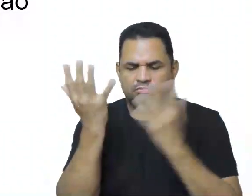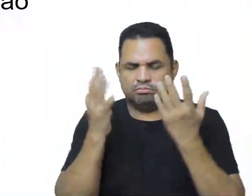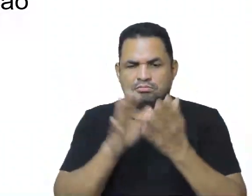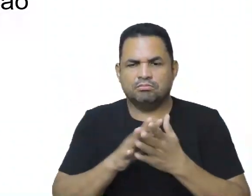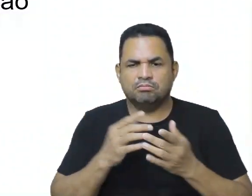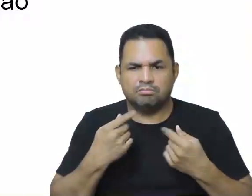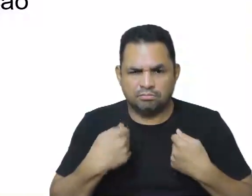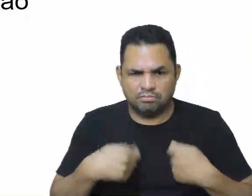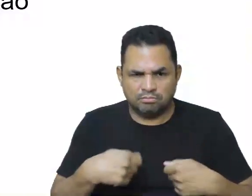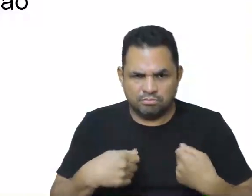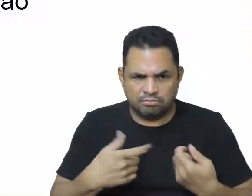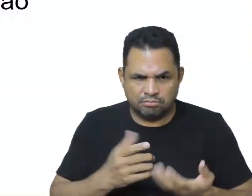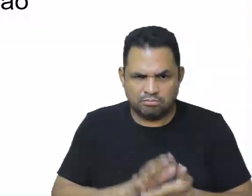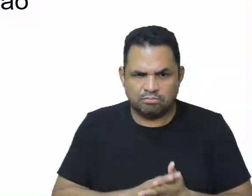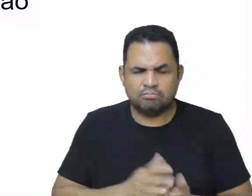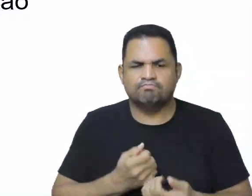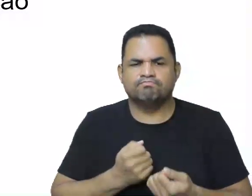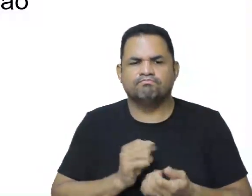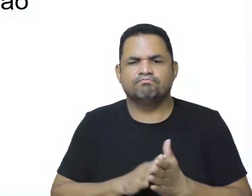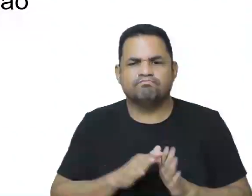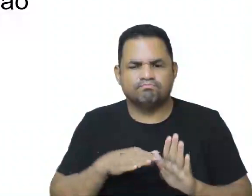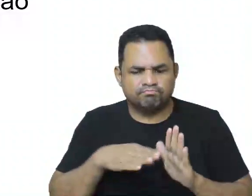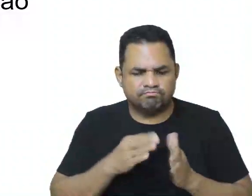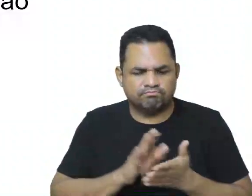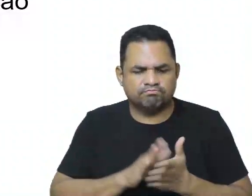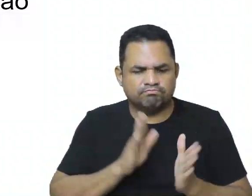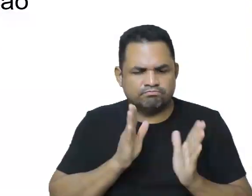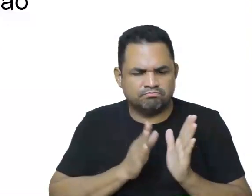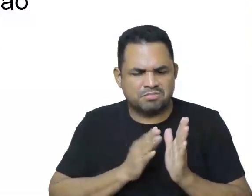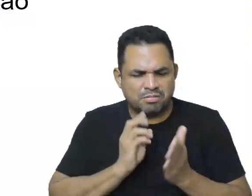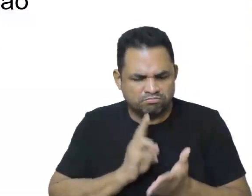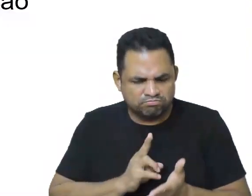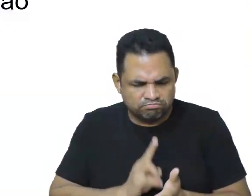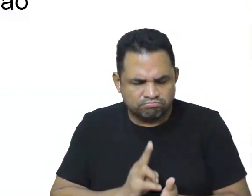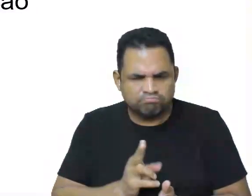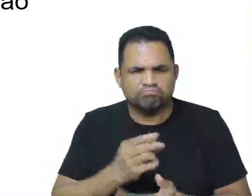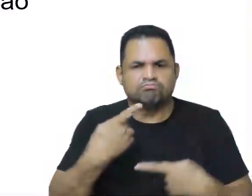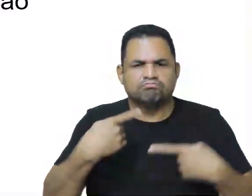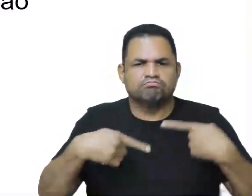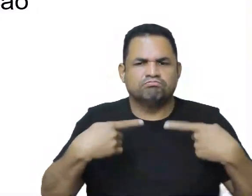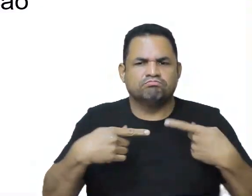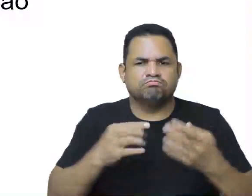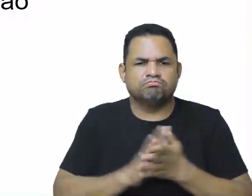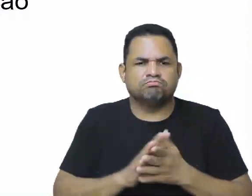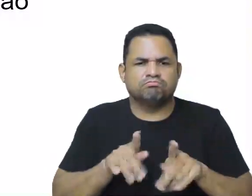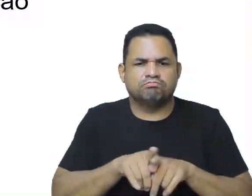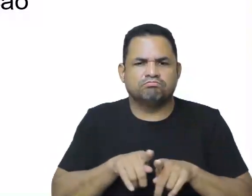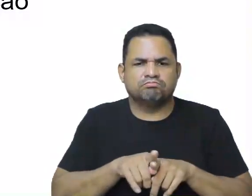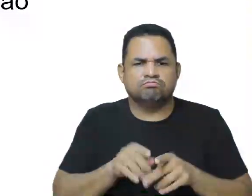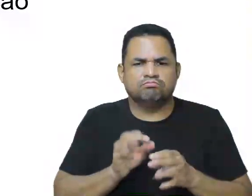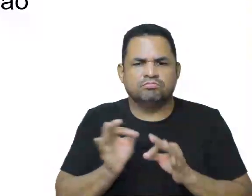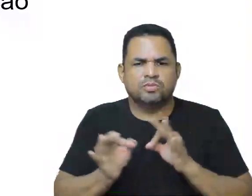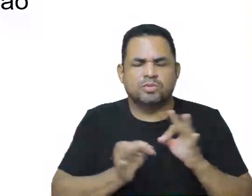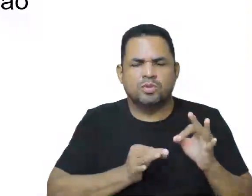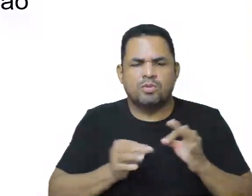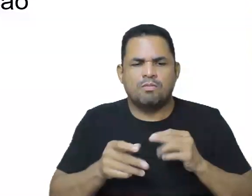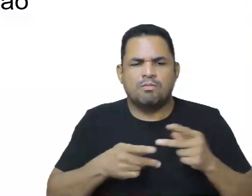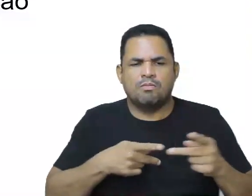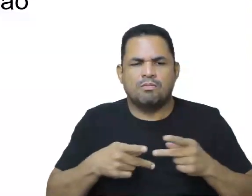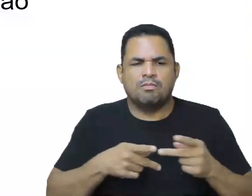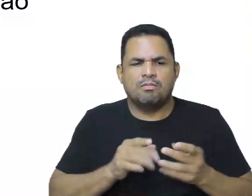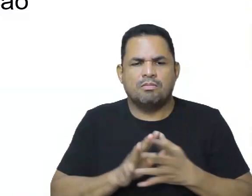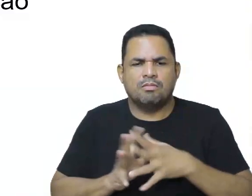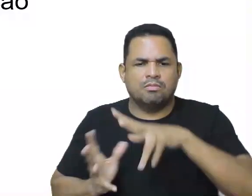de um enfrentamento direto pela comunidade internacional e na criação do Plano de Ação Mundial